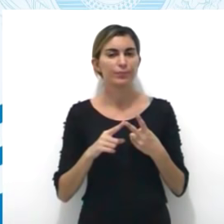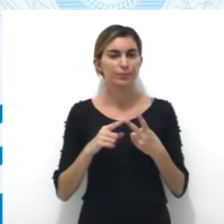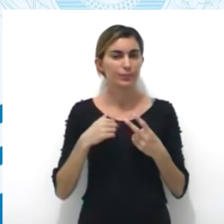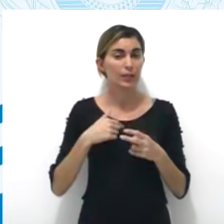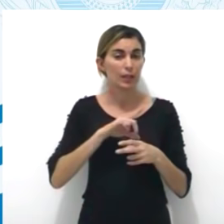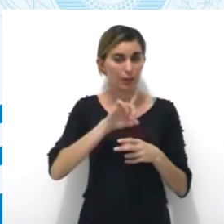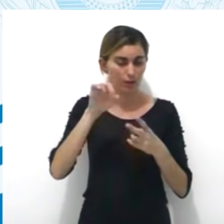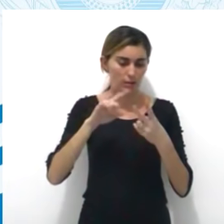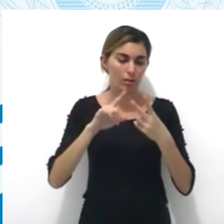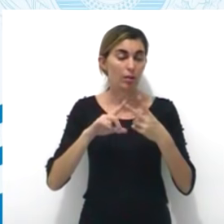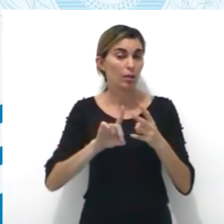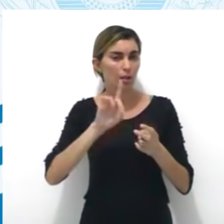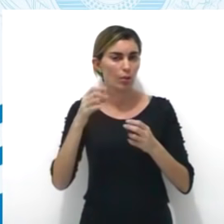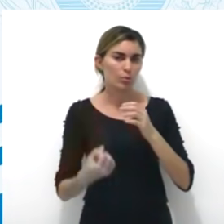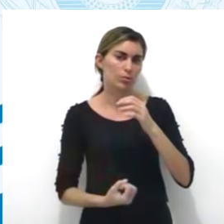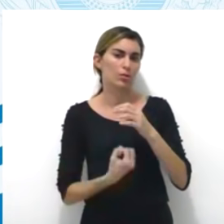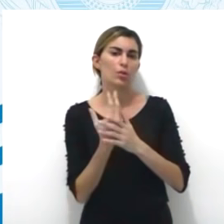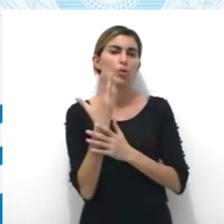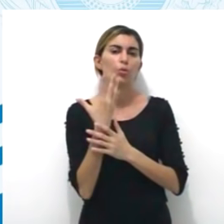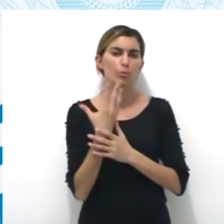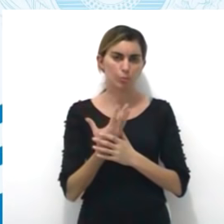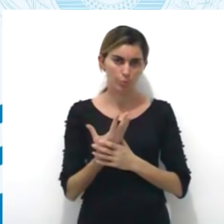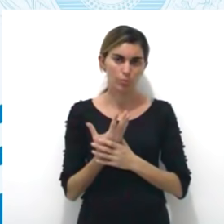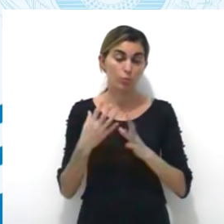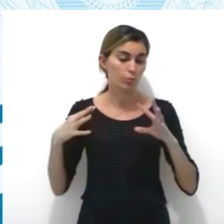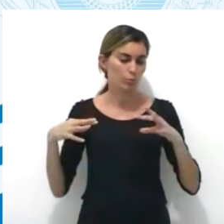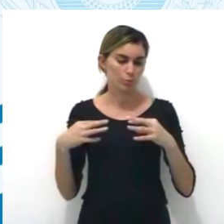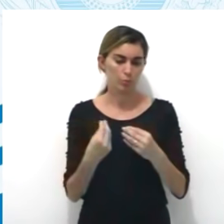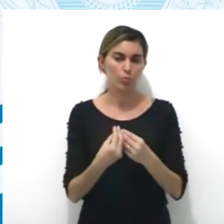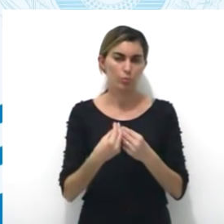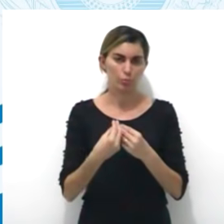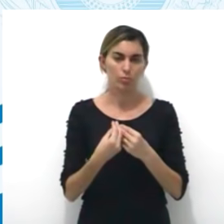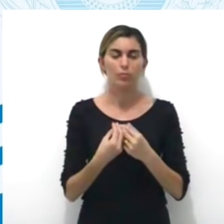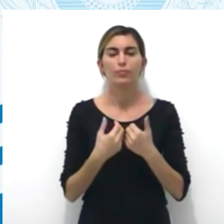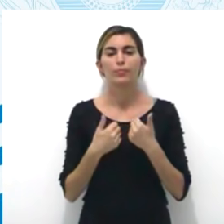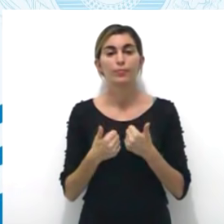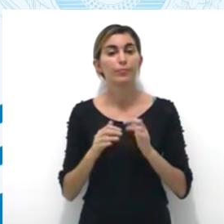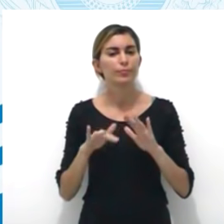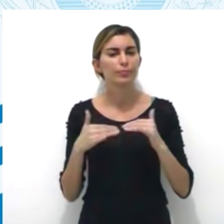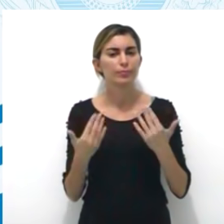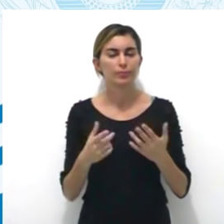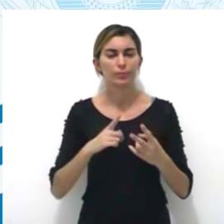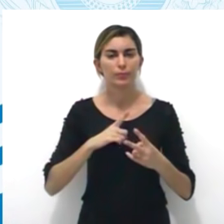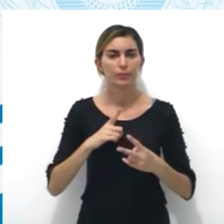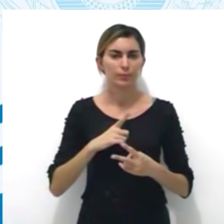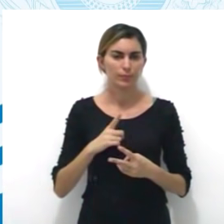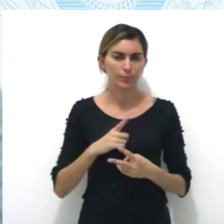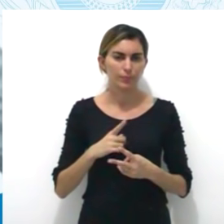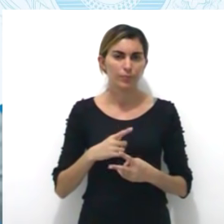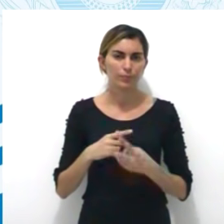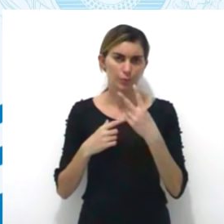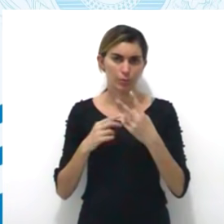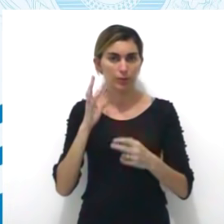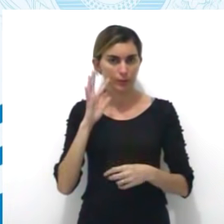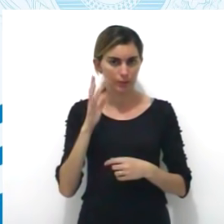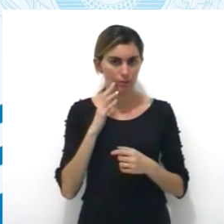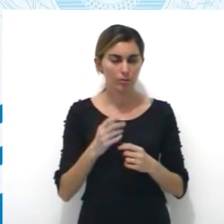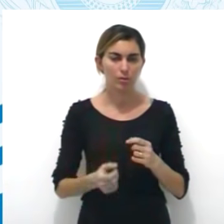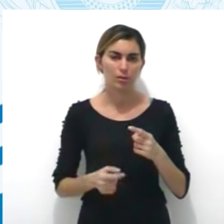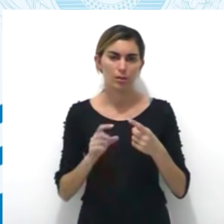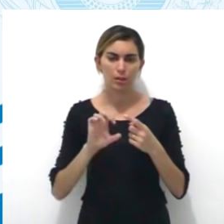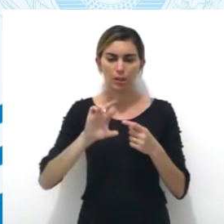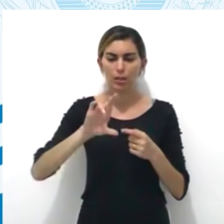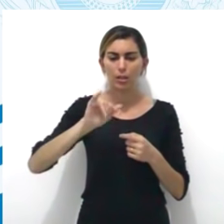Você diz que Deus criou a origem de tudo, né? Então, nós temos duas teorias.